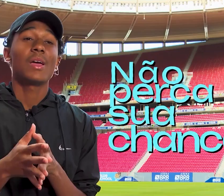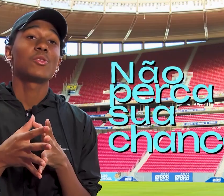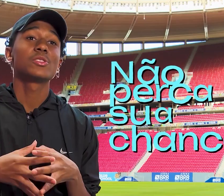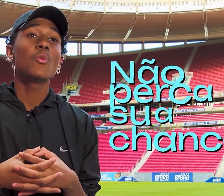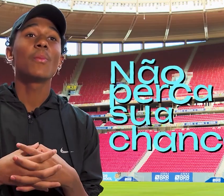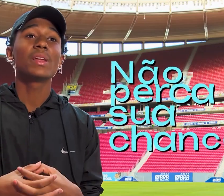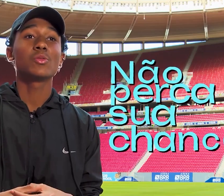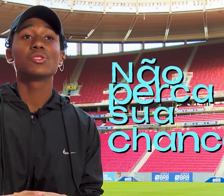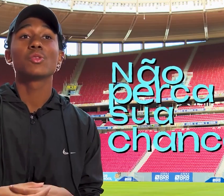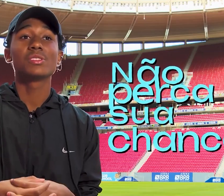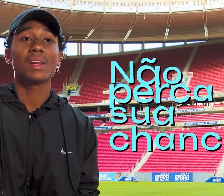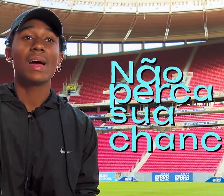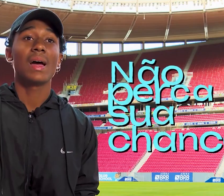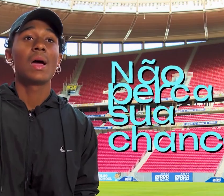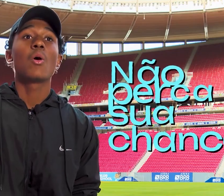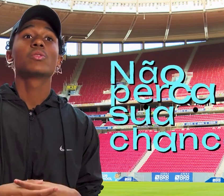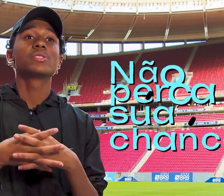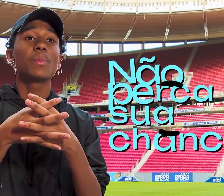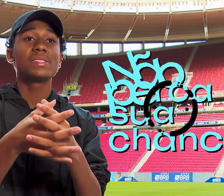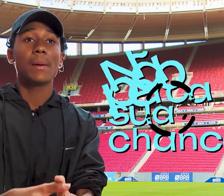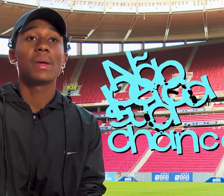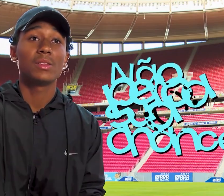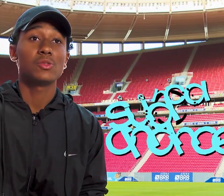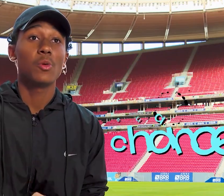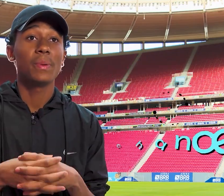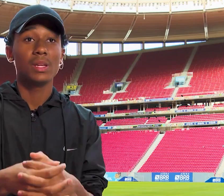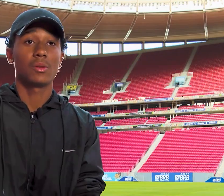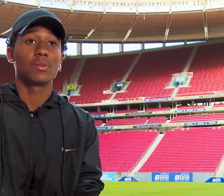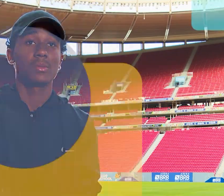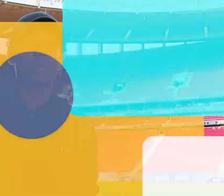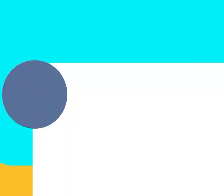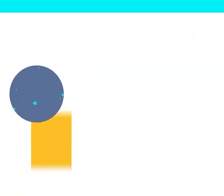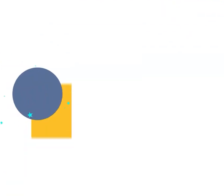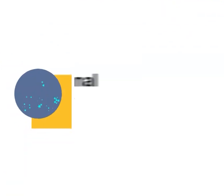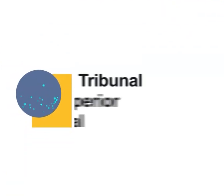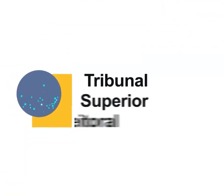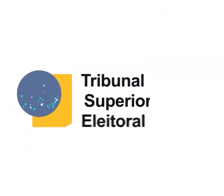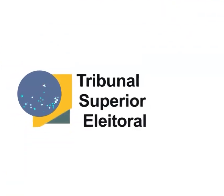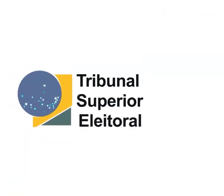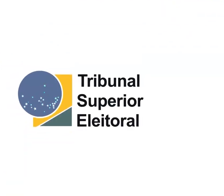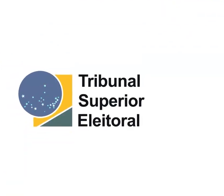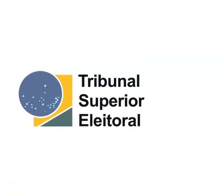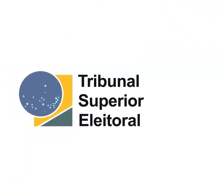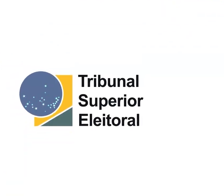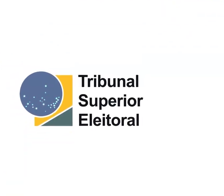é o seu momento de mostrar o seu pensamento a sua opinião